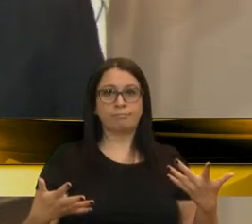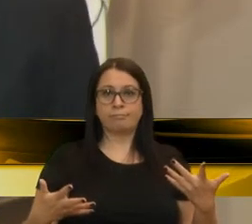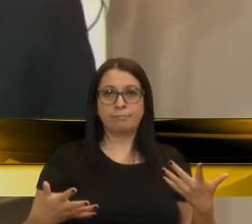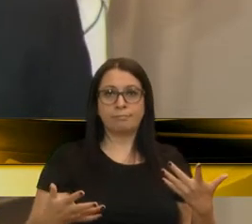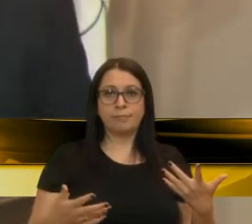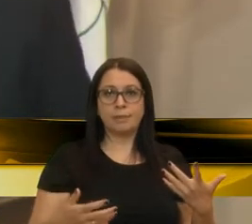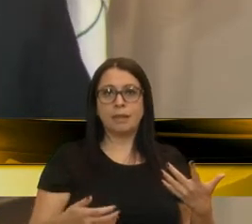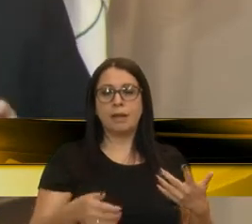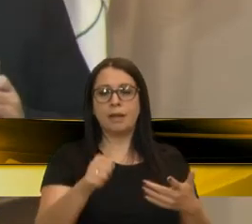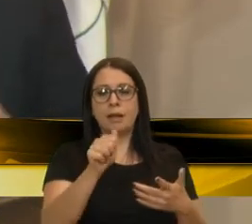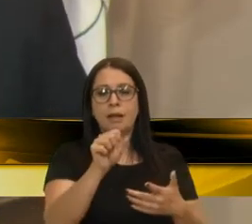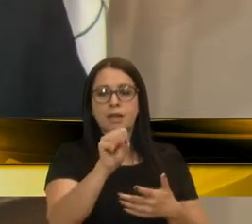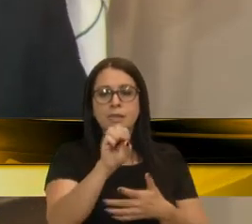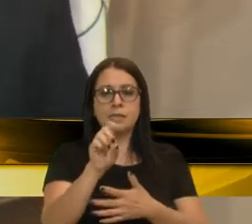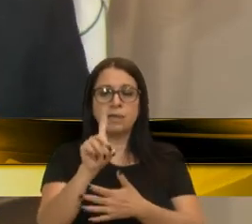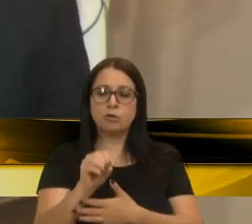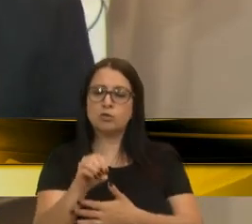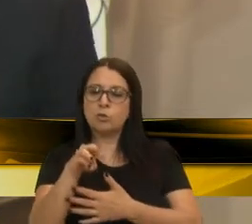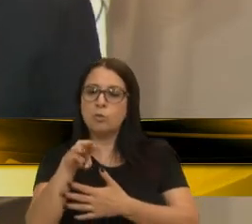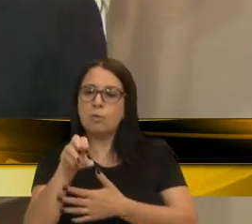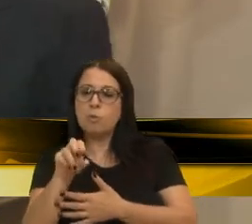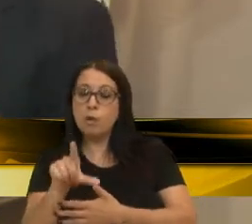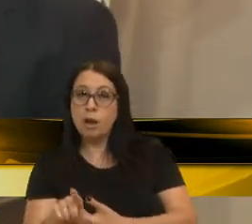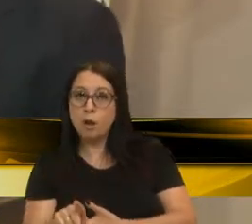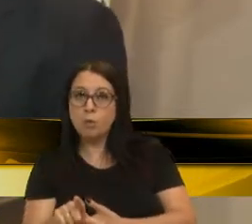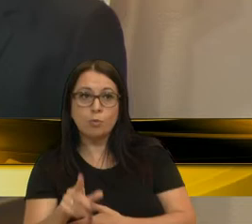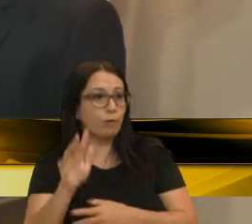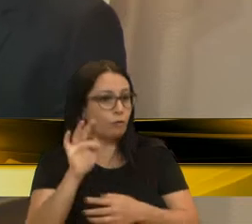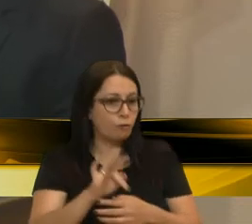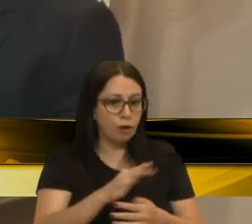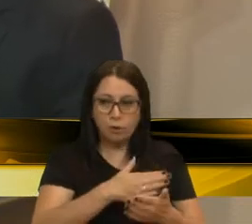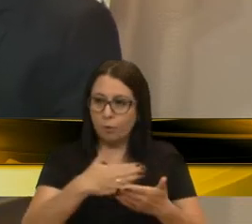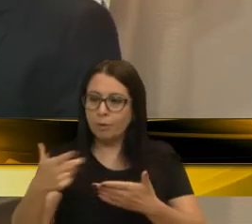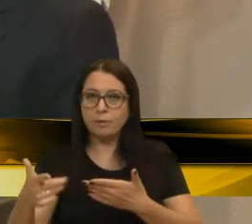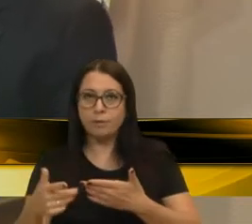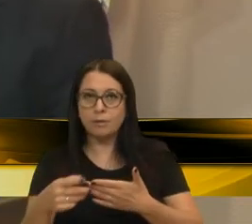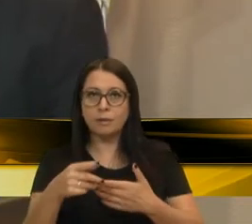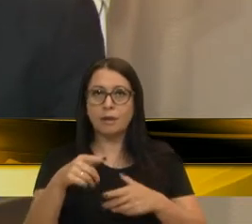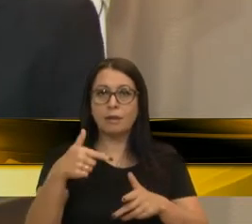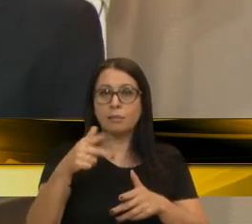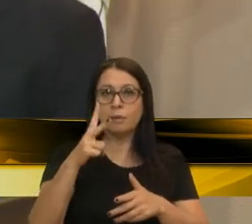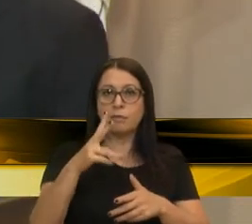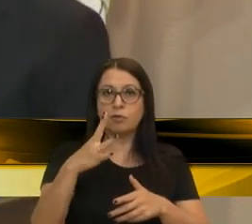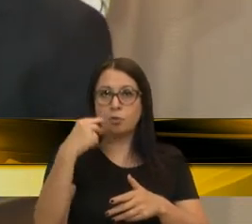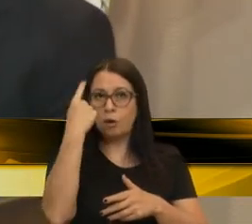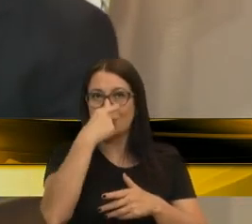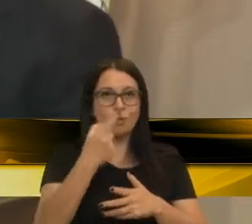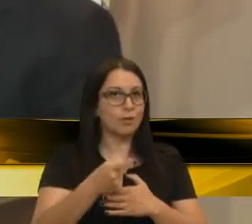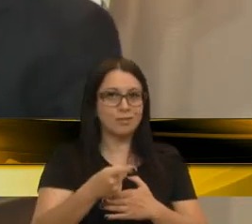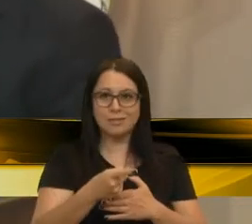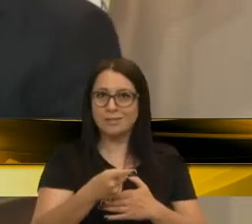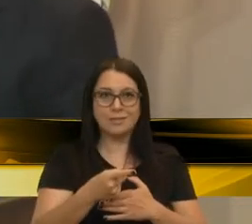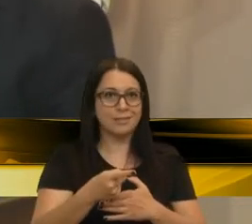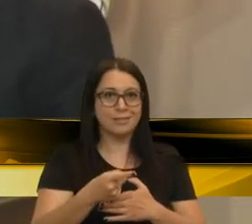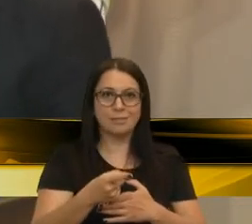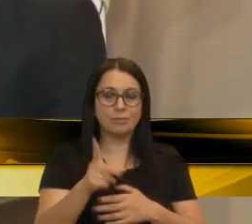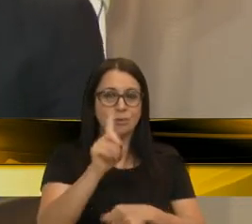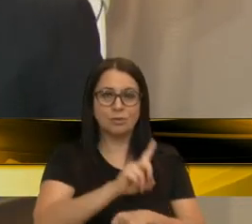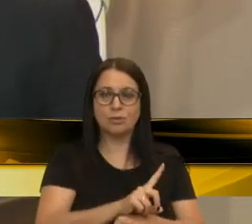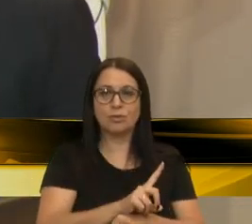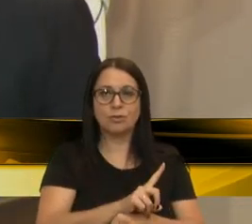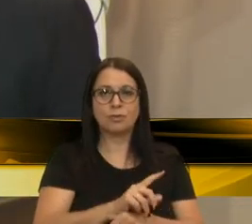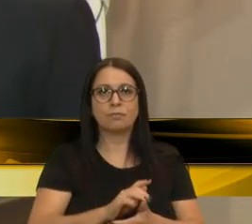assédio moral do início ao fim do expediente. A farmácia do IPAM, ela atende 24 horas, então é assédio moral durante